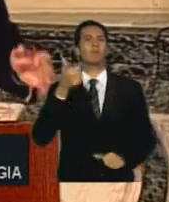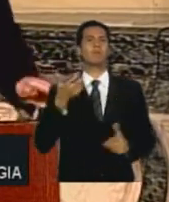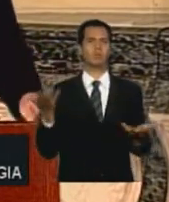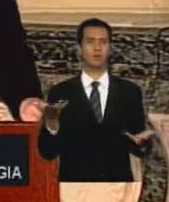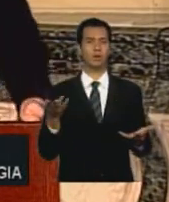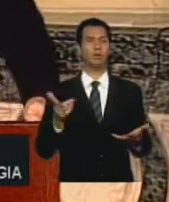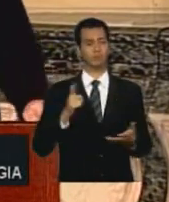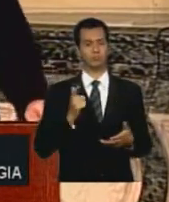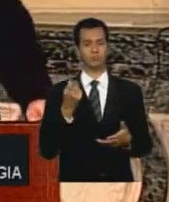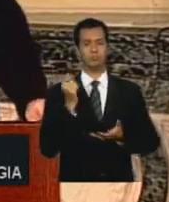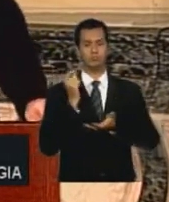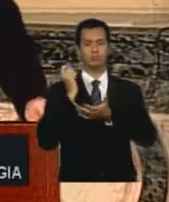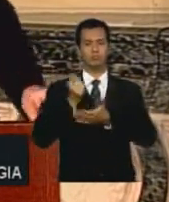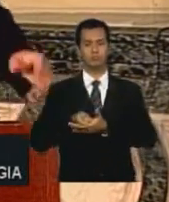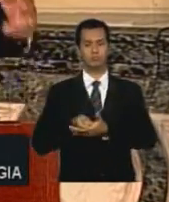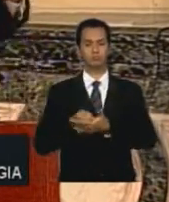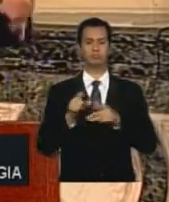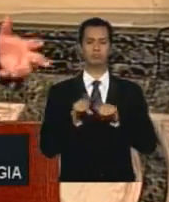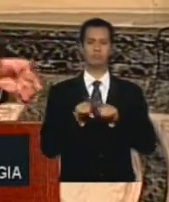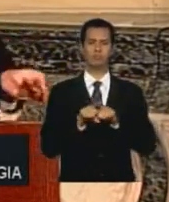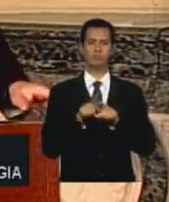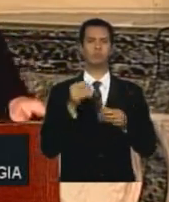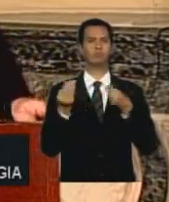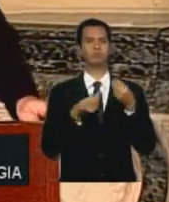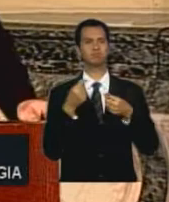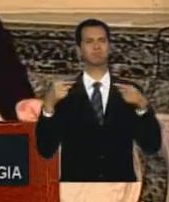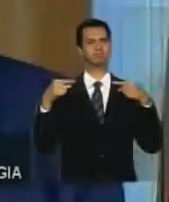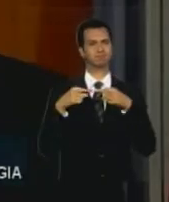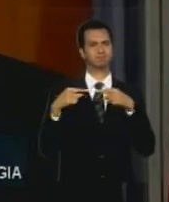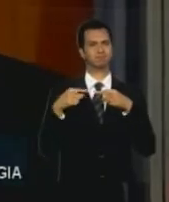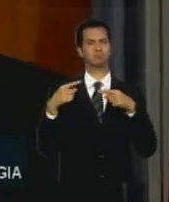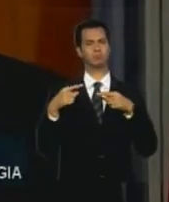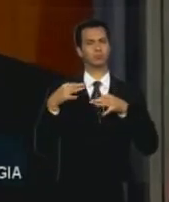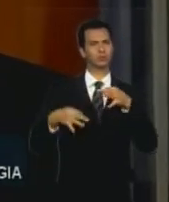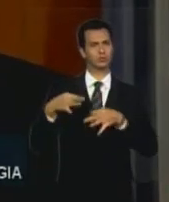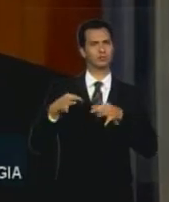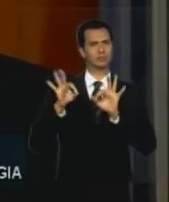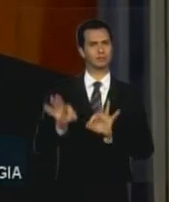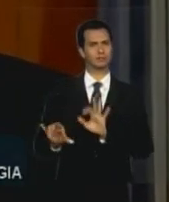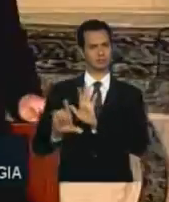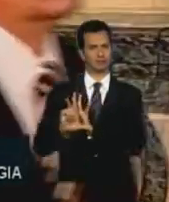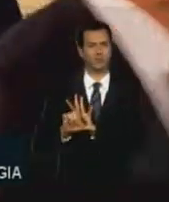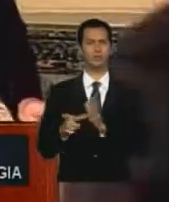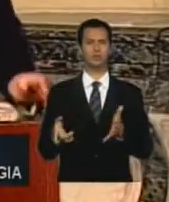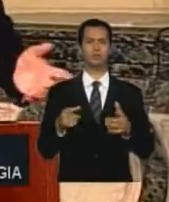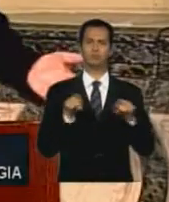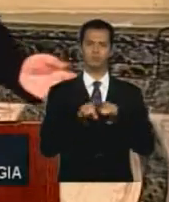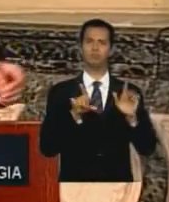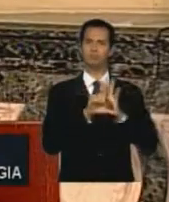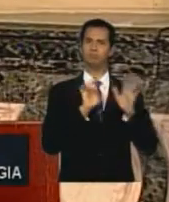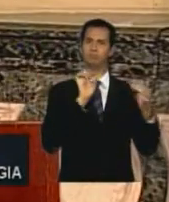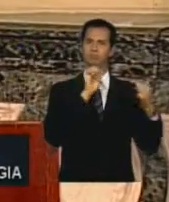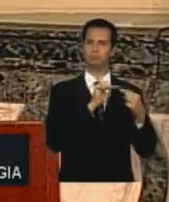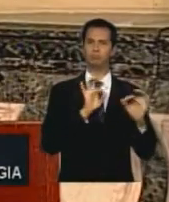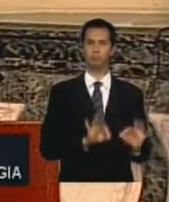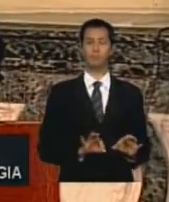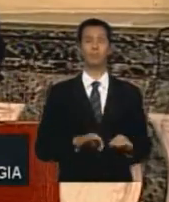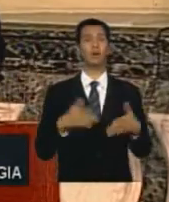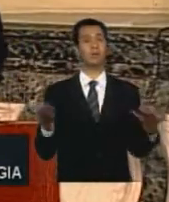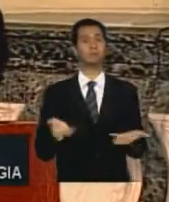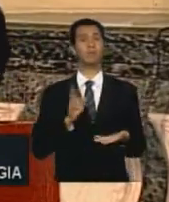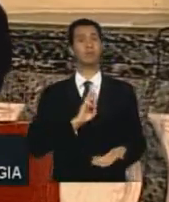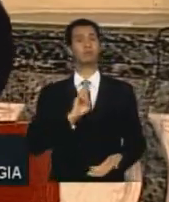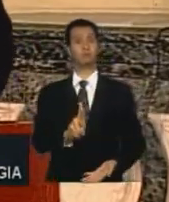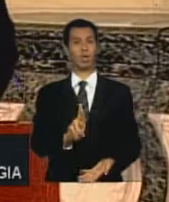termos quantitativos, em termos de conformidade com a jurisprudência, em termos com a legislação. E esse foi um resultado que